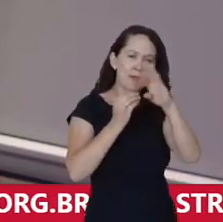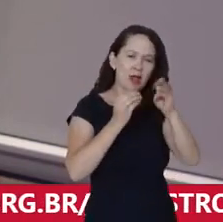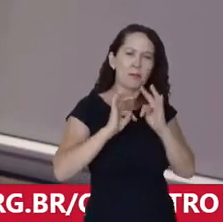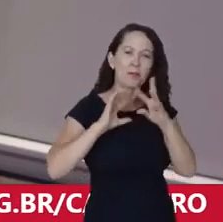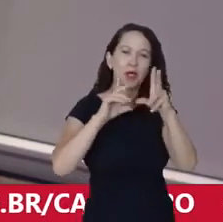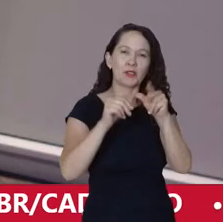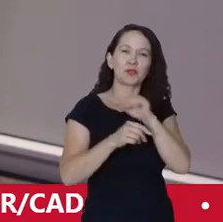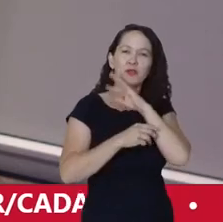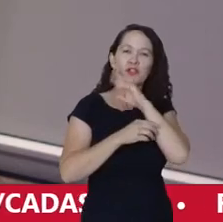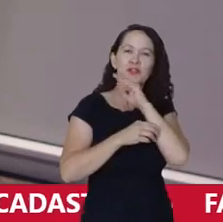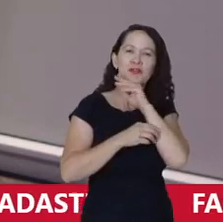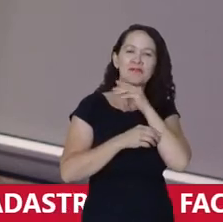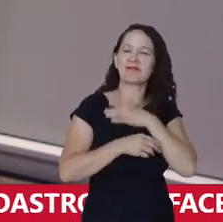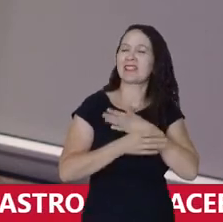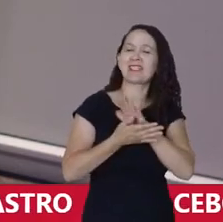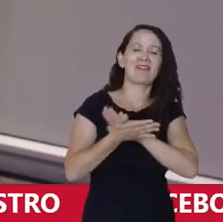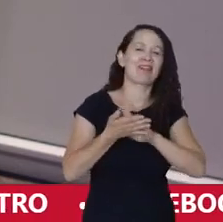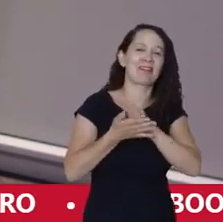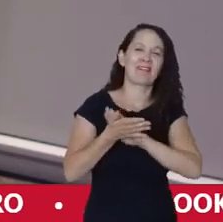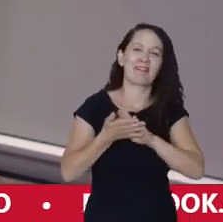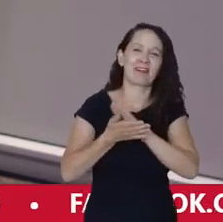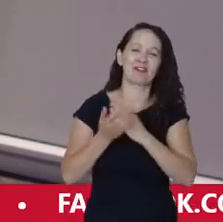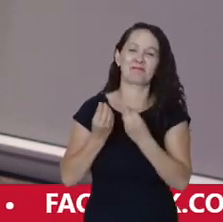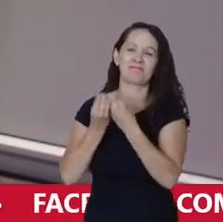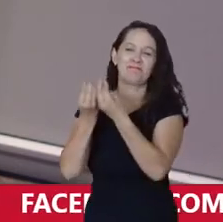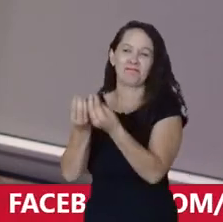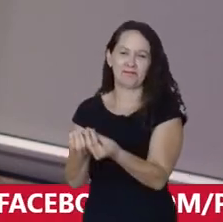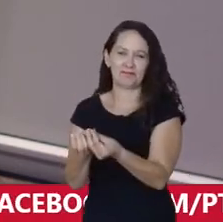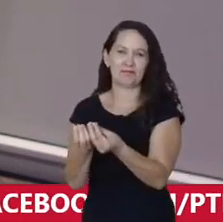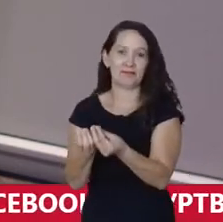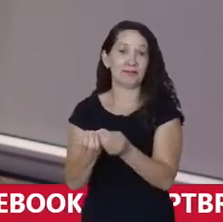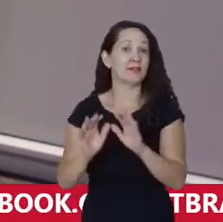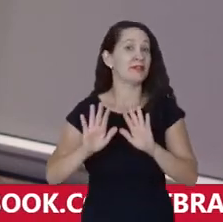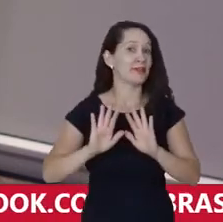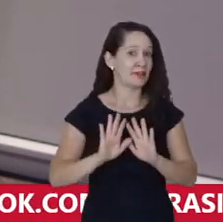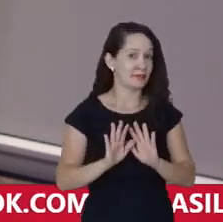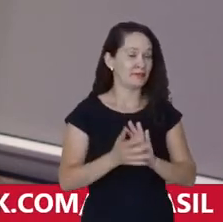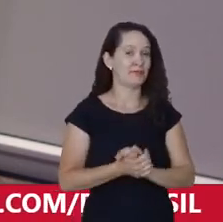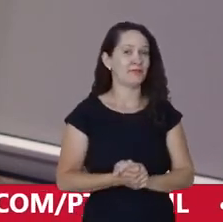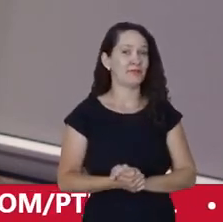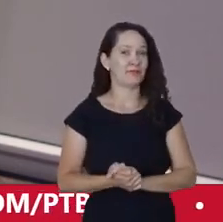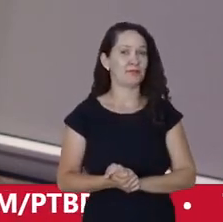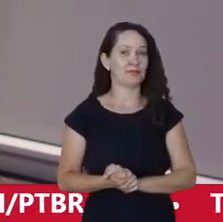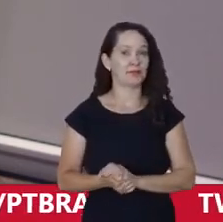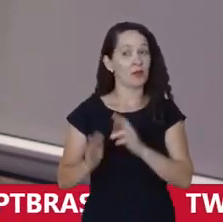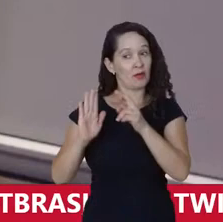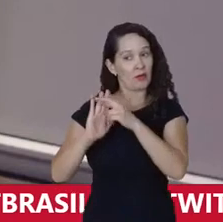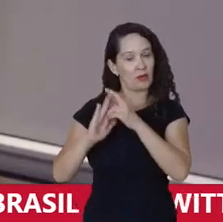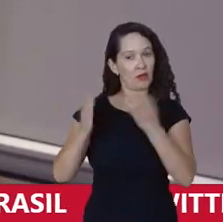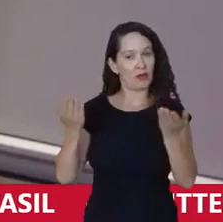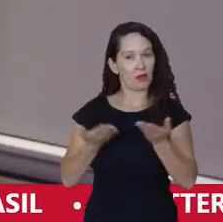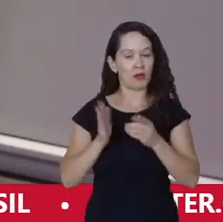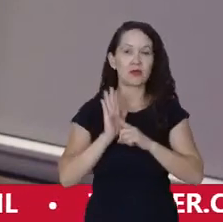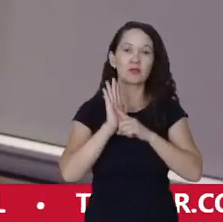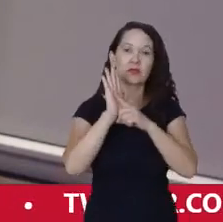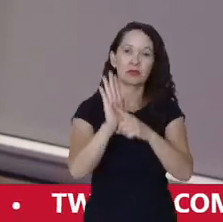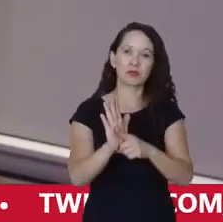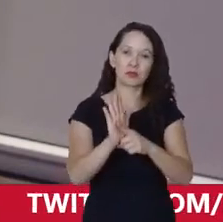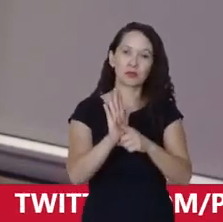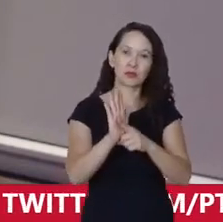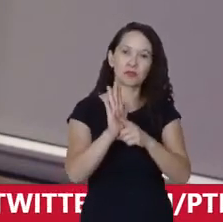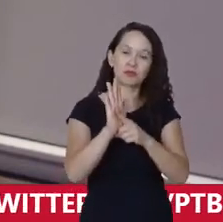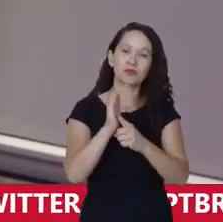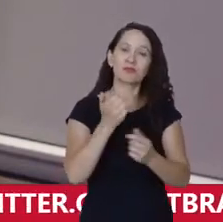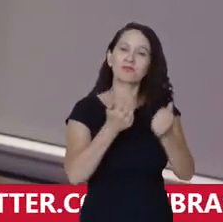todas as maldades aí, eu não tenho mais nenhuma para ser colocada. Pois bem, o relator agora apresentou um